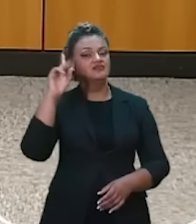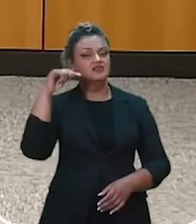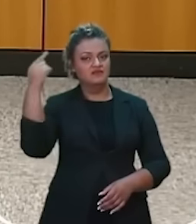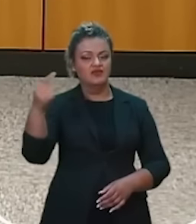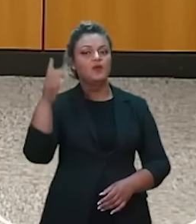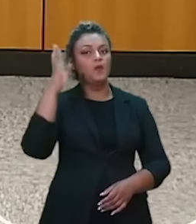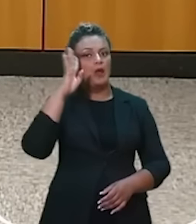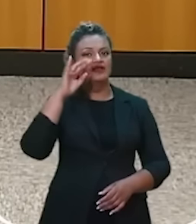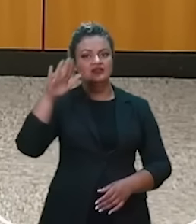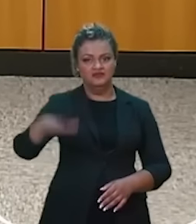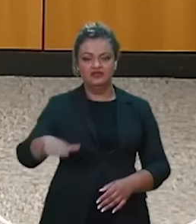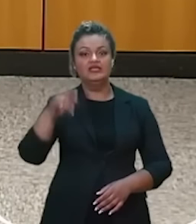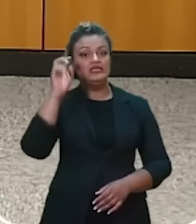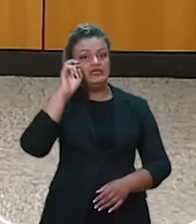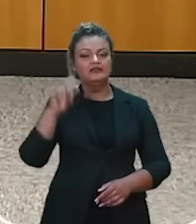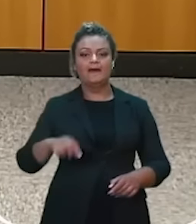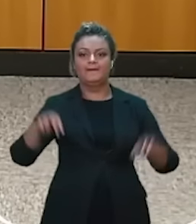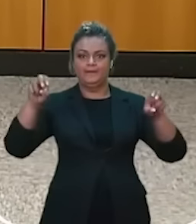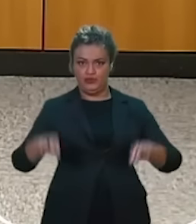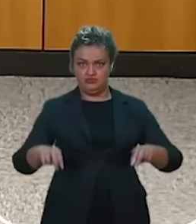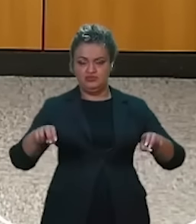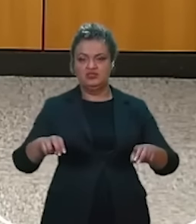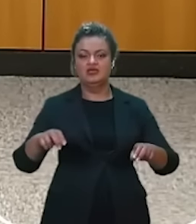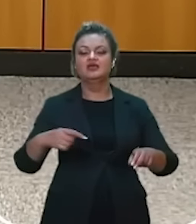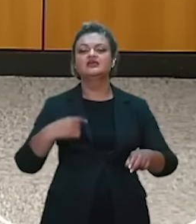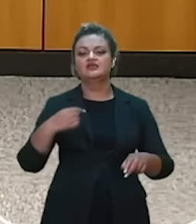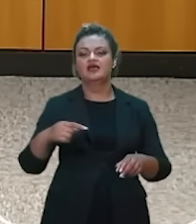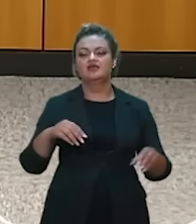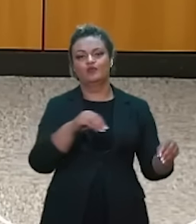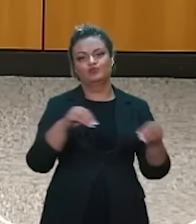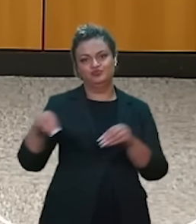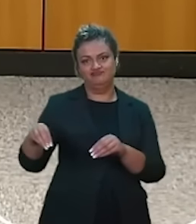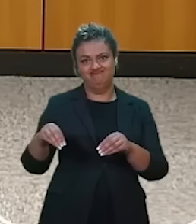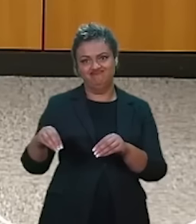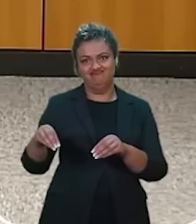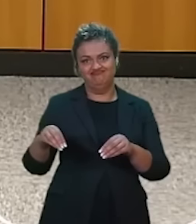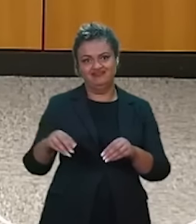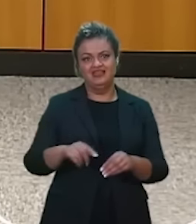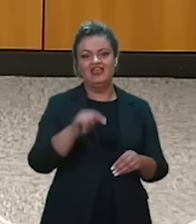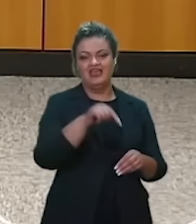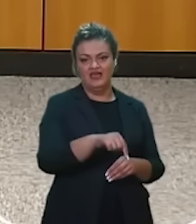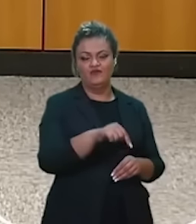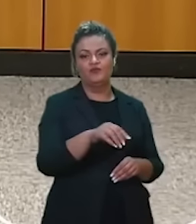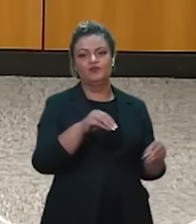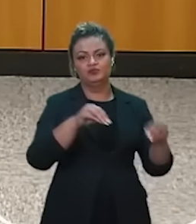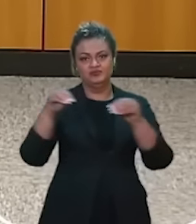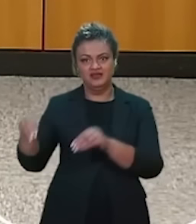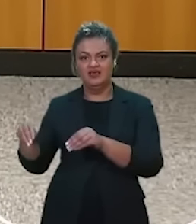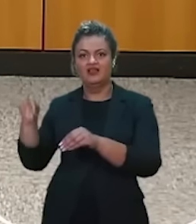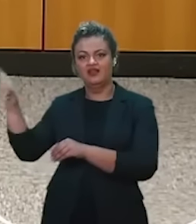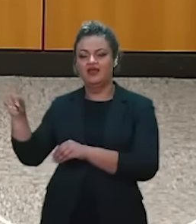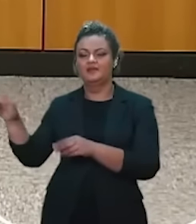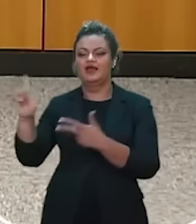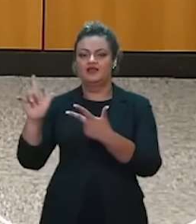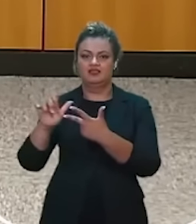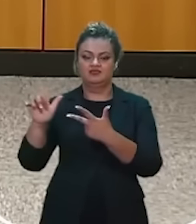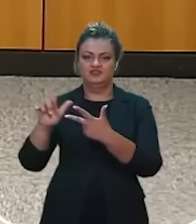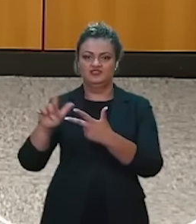instala quinta tem a posse E aí eu mudo de editoria eu saio da editoria dos Senhores e vou paraa editoria do Poder Legislativo